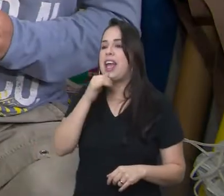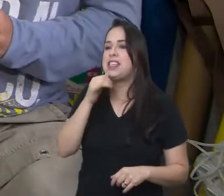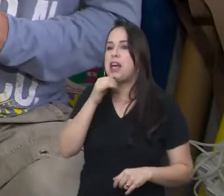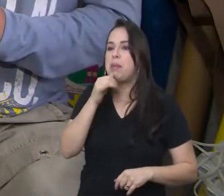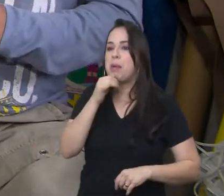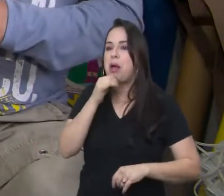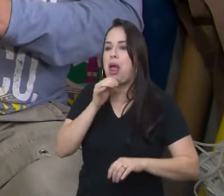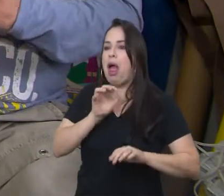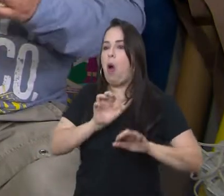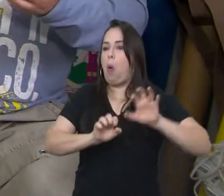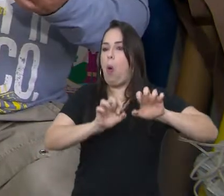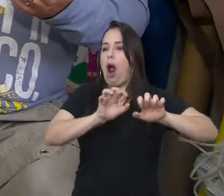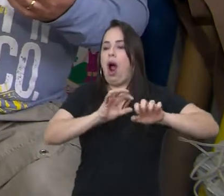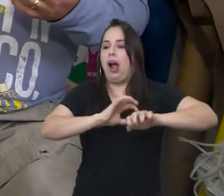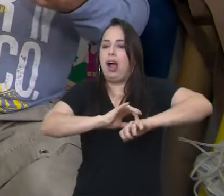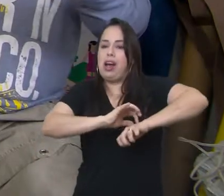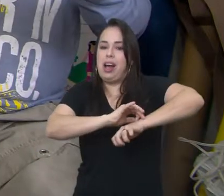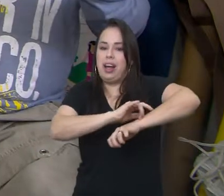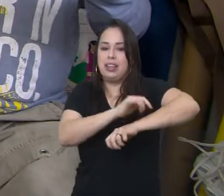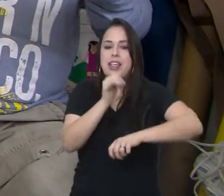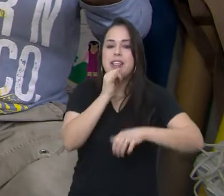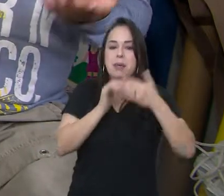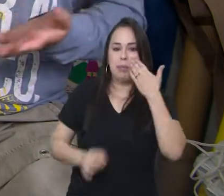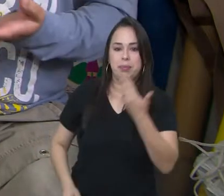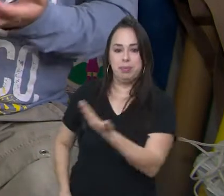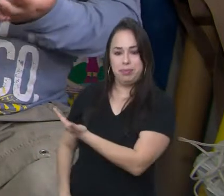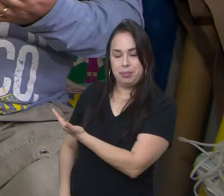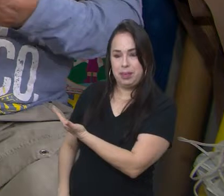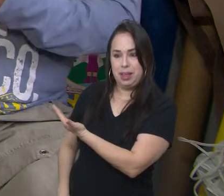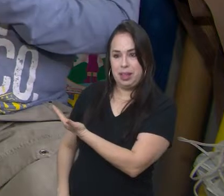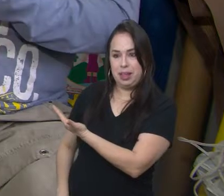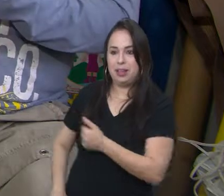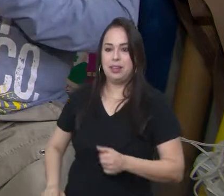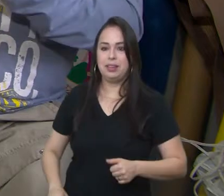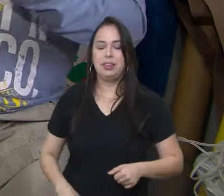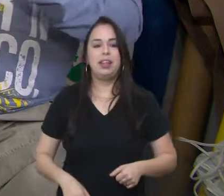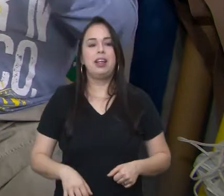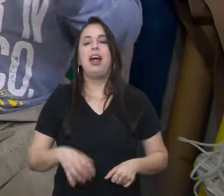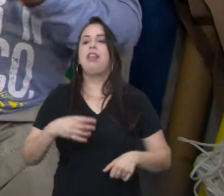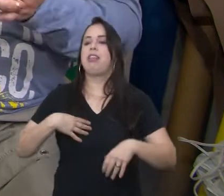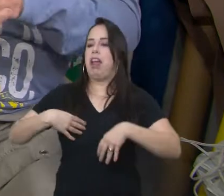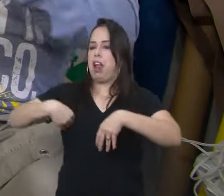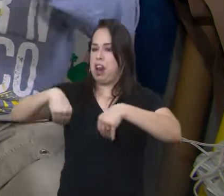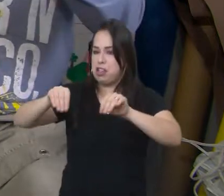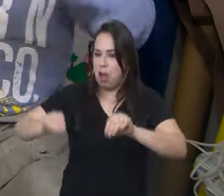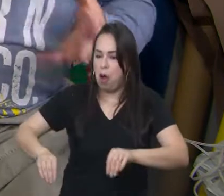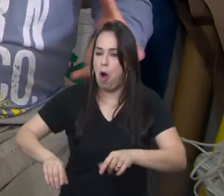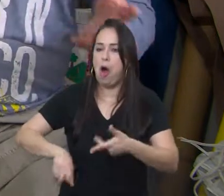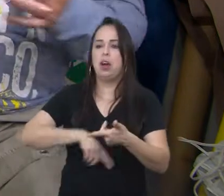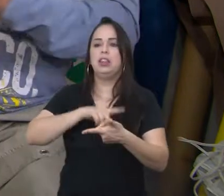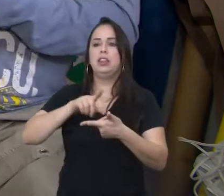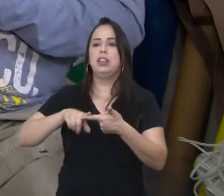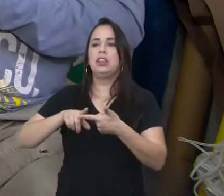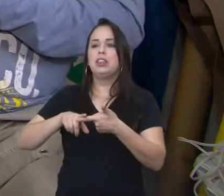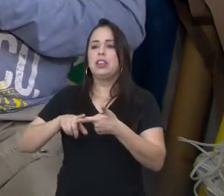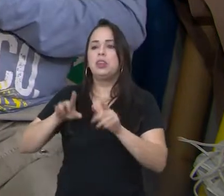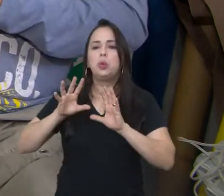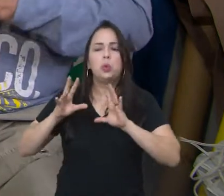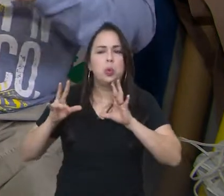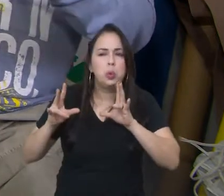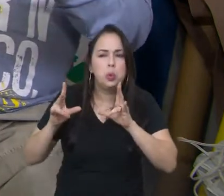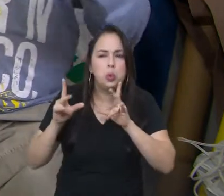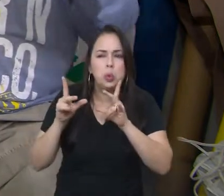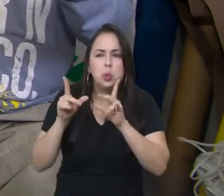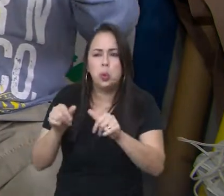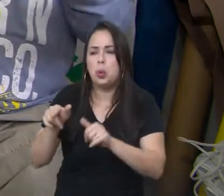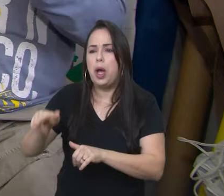Eu queria, inclusive, uma preguicinha então, e não tinha. Almofada. E ela falou assim, ó, tem lençol? Eu fui criando lençol para ela do